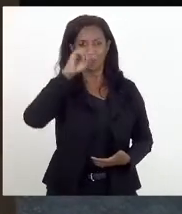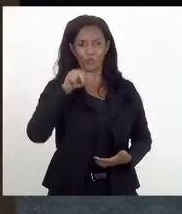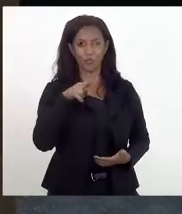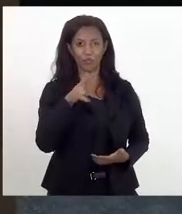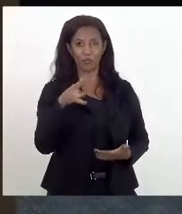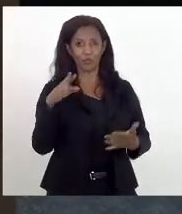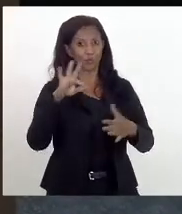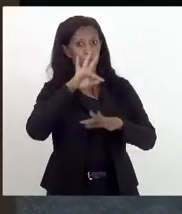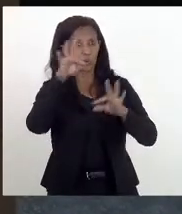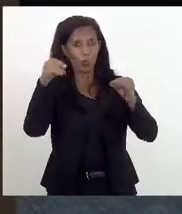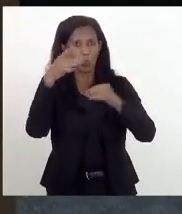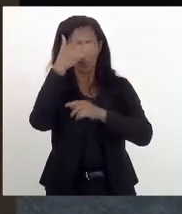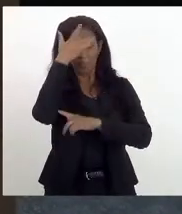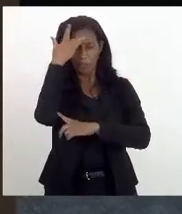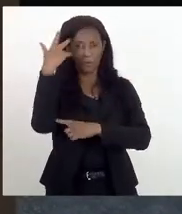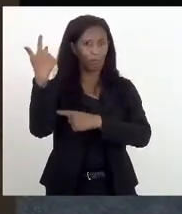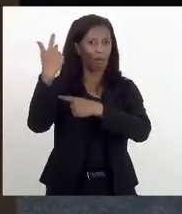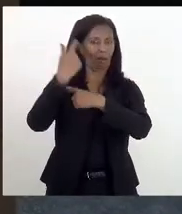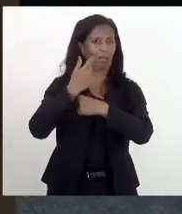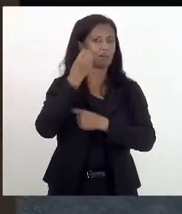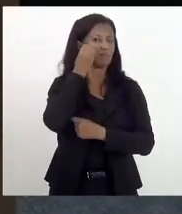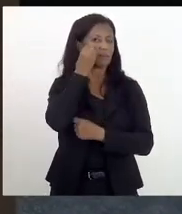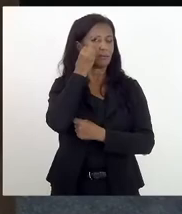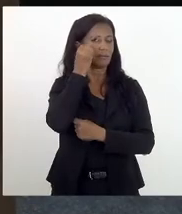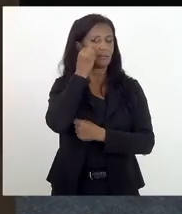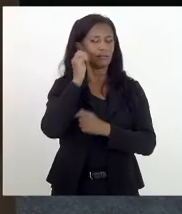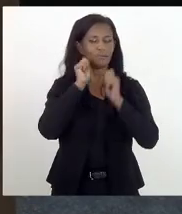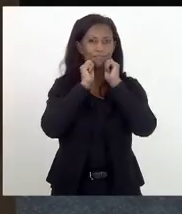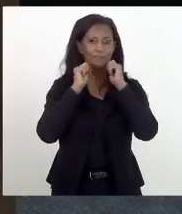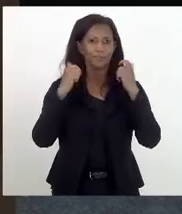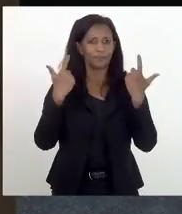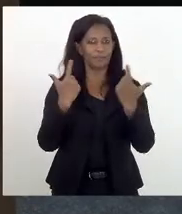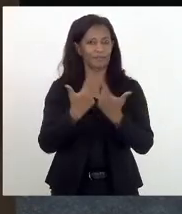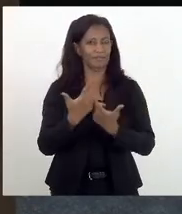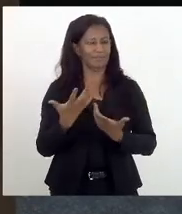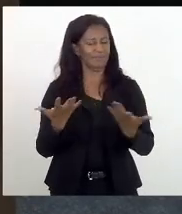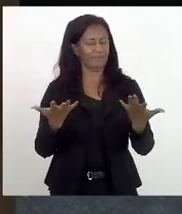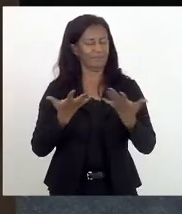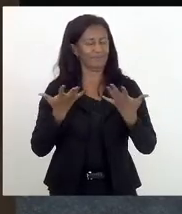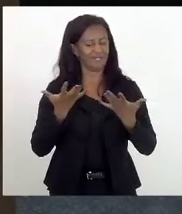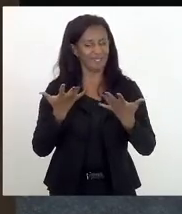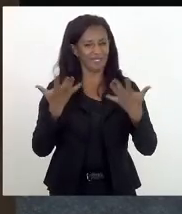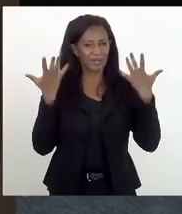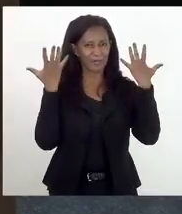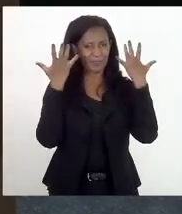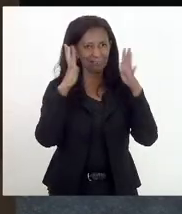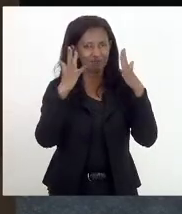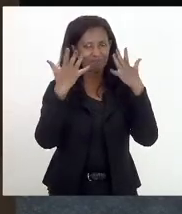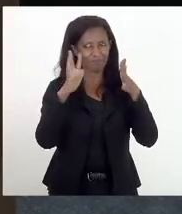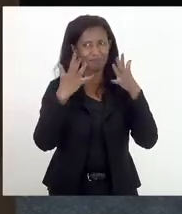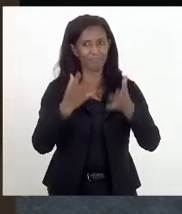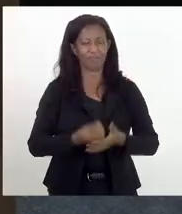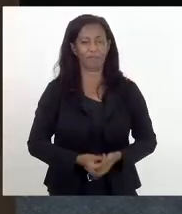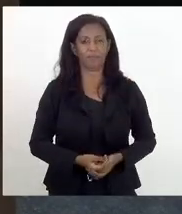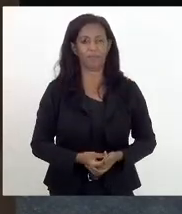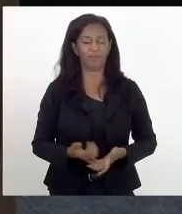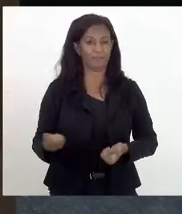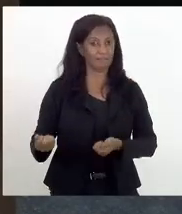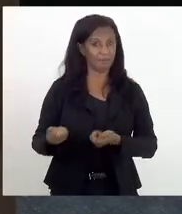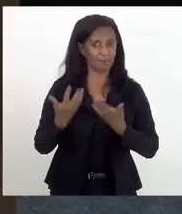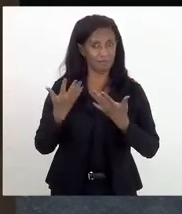Ju aqueles que nos acompanham pela TV alerj eu quero na verdade só dá você excelência pela iniciativa